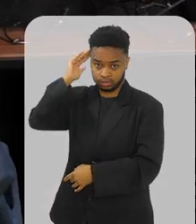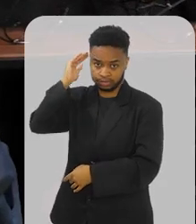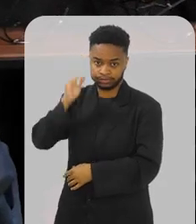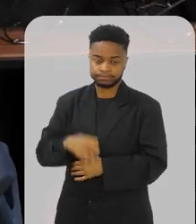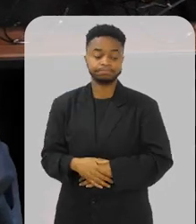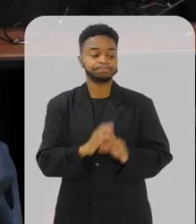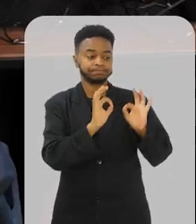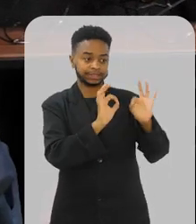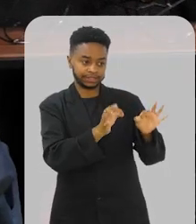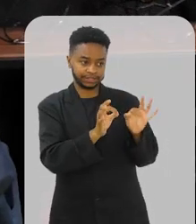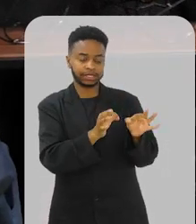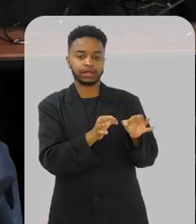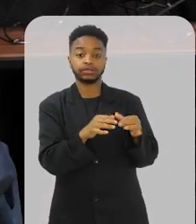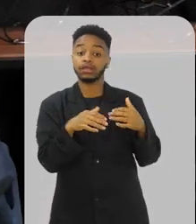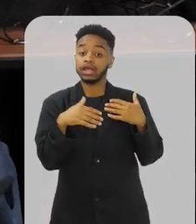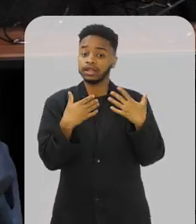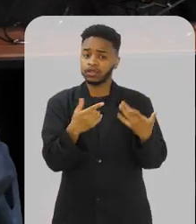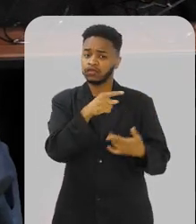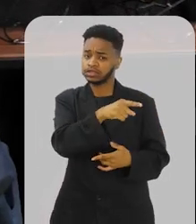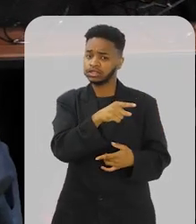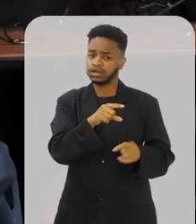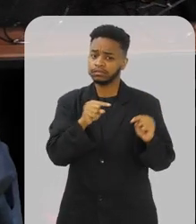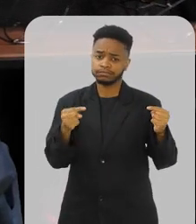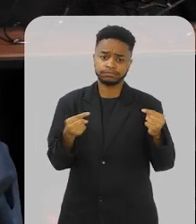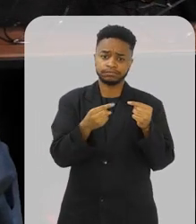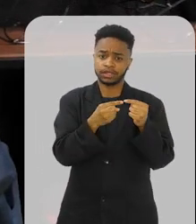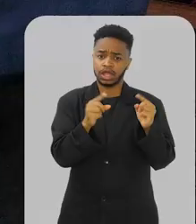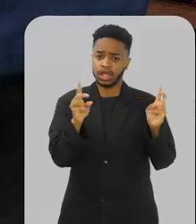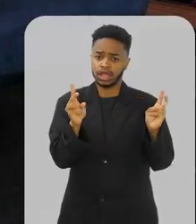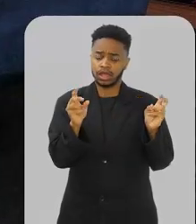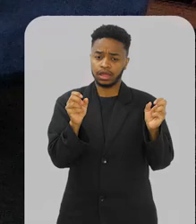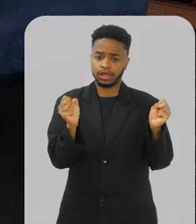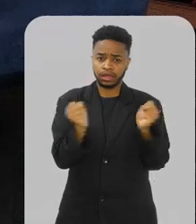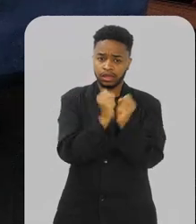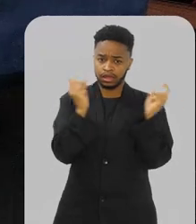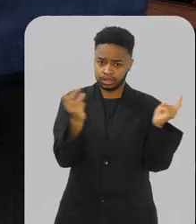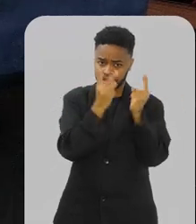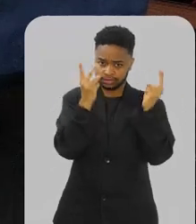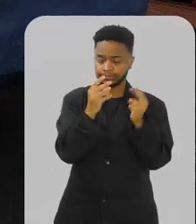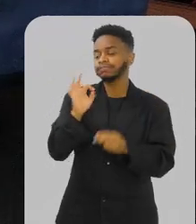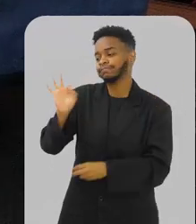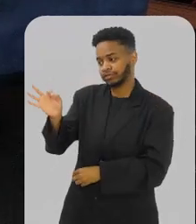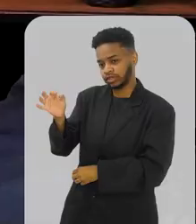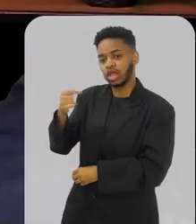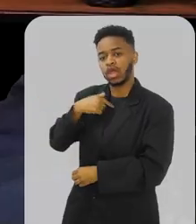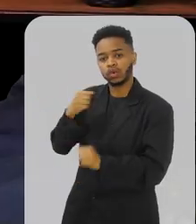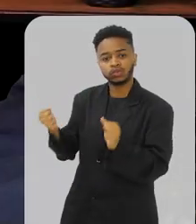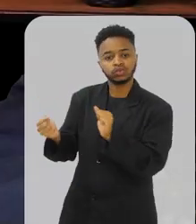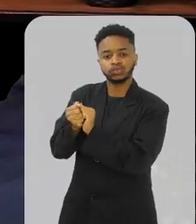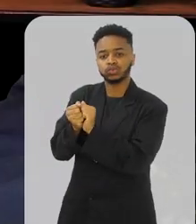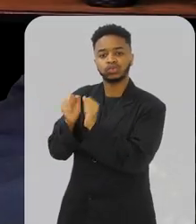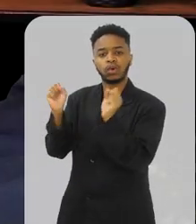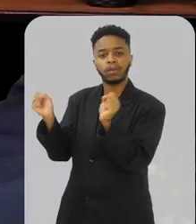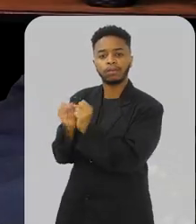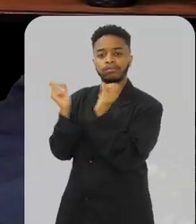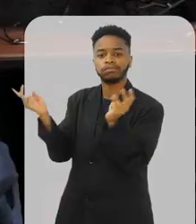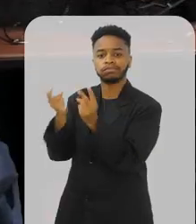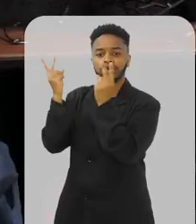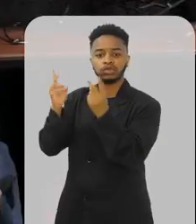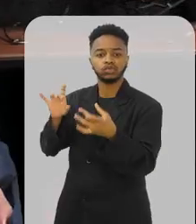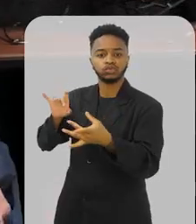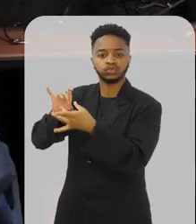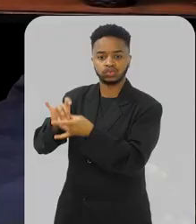Certo. Então, você é de Ansã, né? Sou. Sou de Matamba. Matamba Kuikosi.